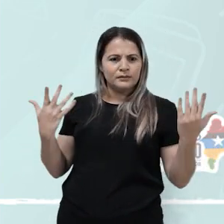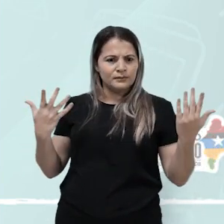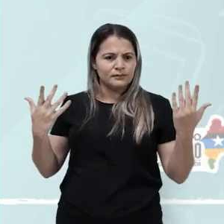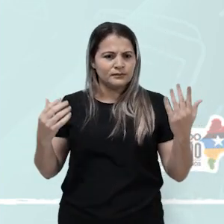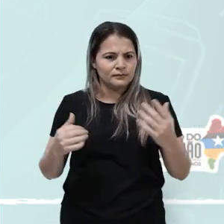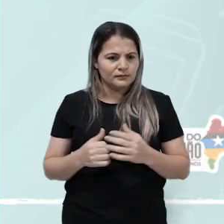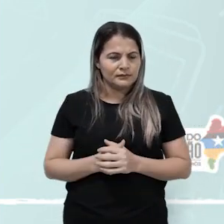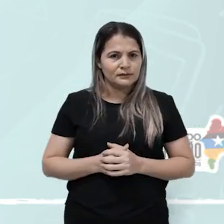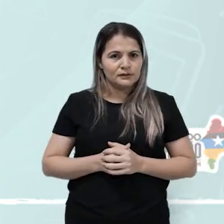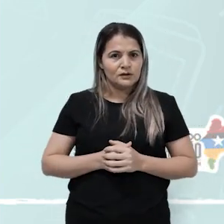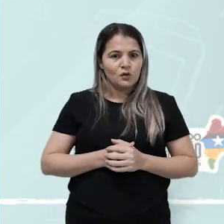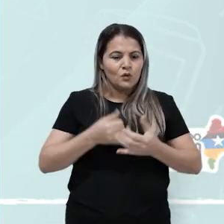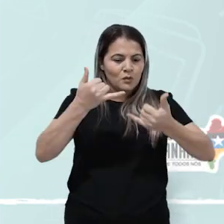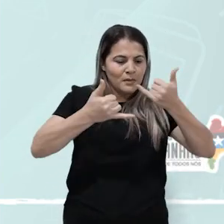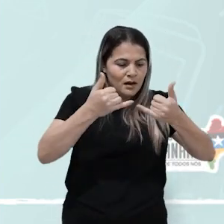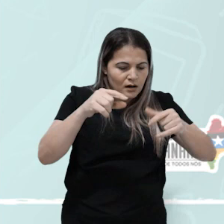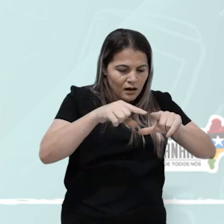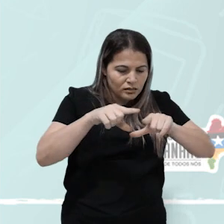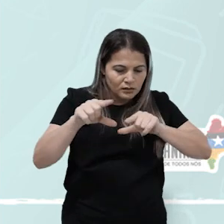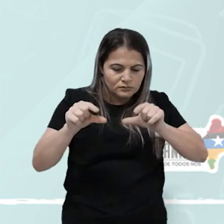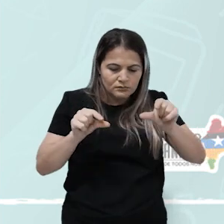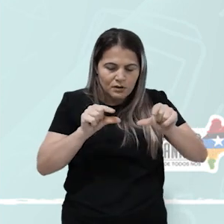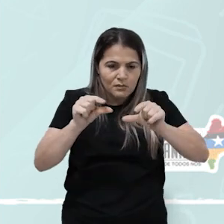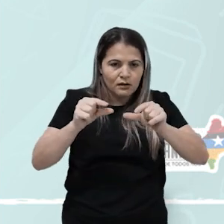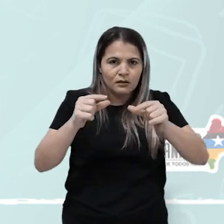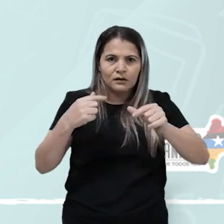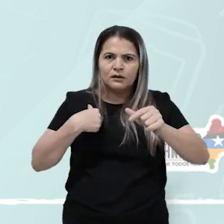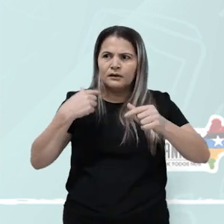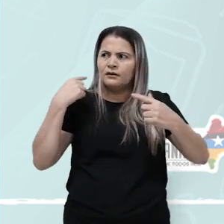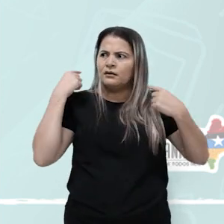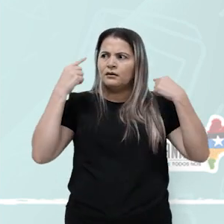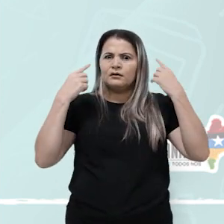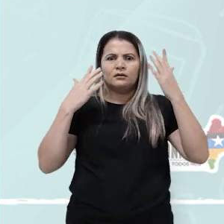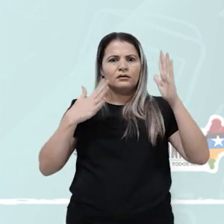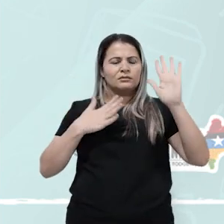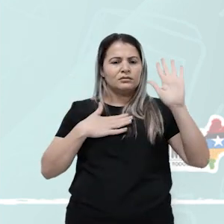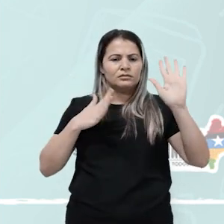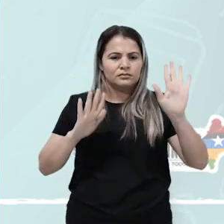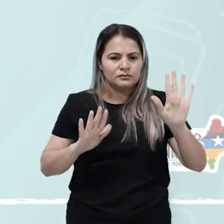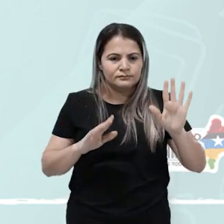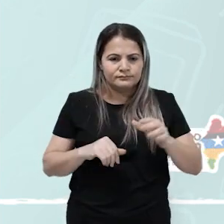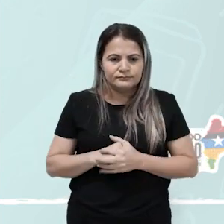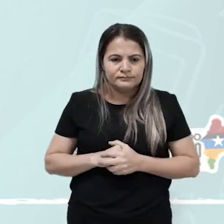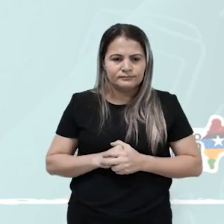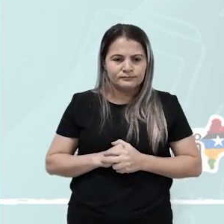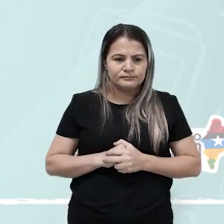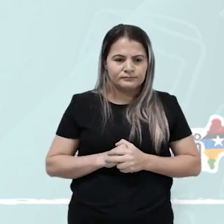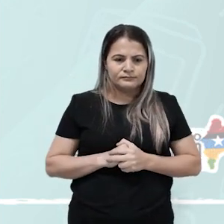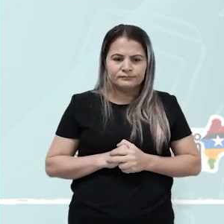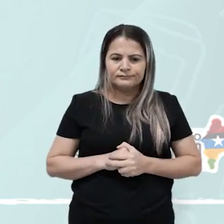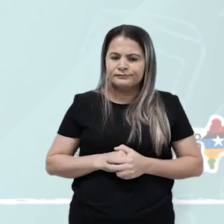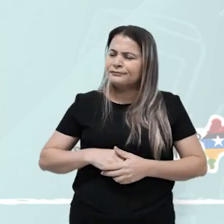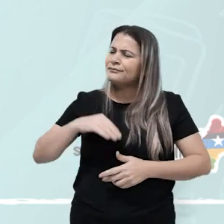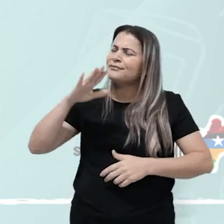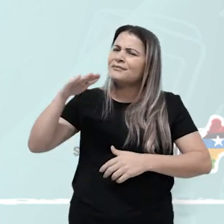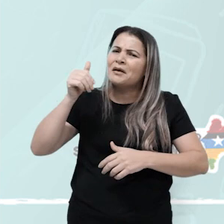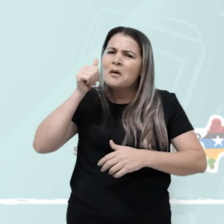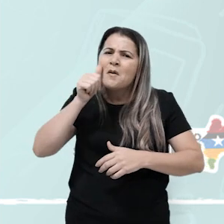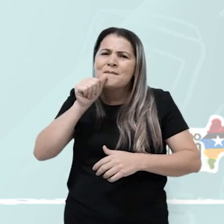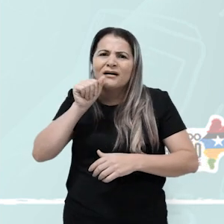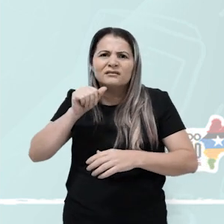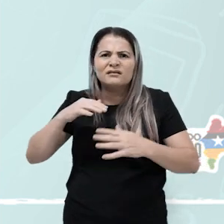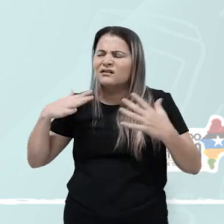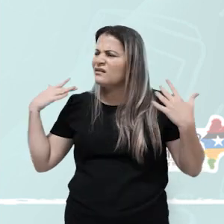Então, esse crazy dá essa característica de adjetivo. Mother, that's terrible.